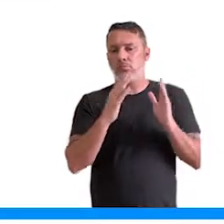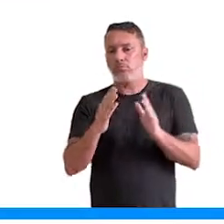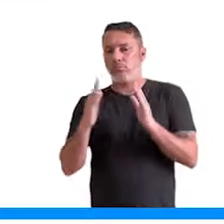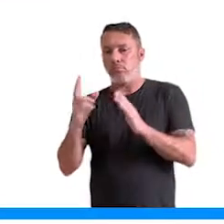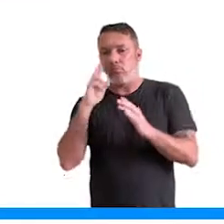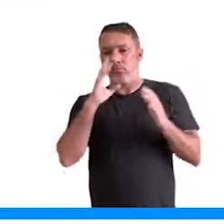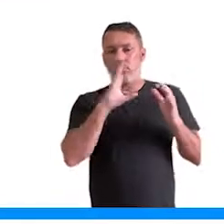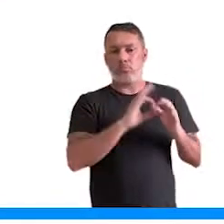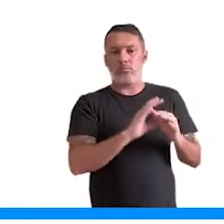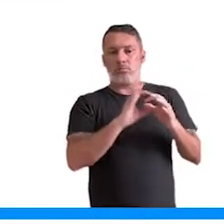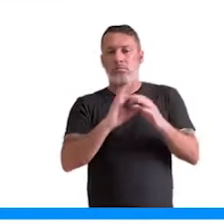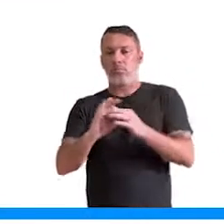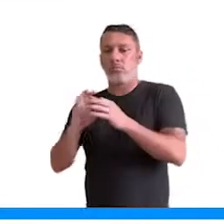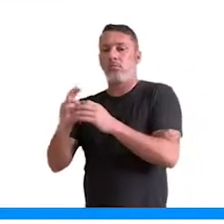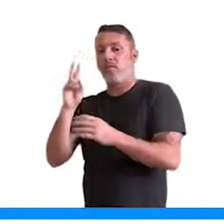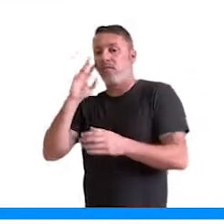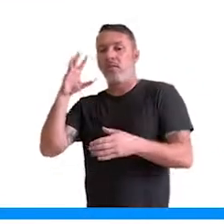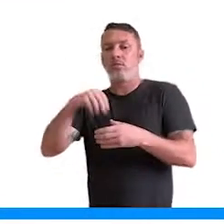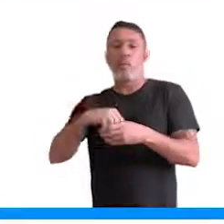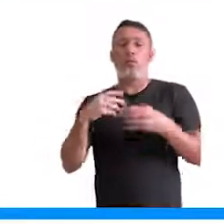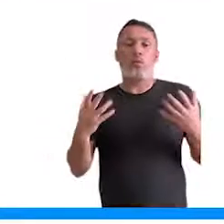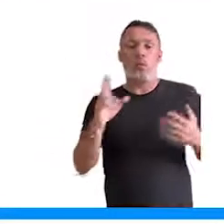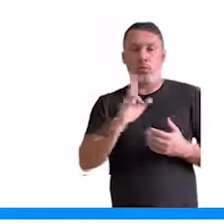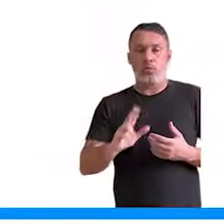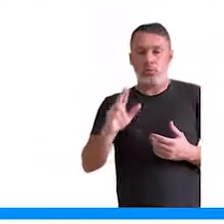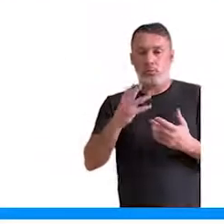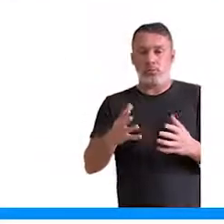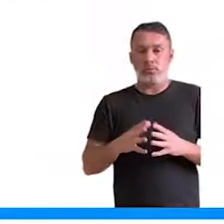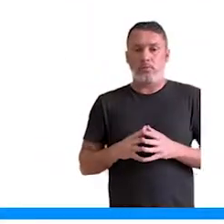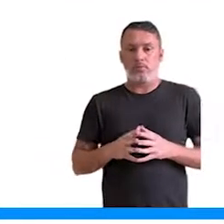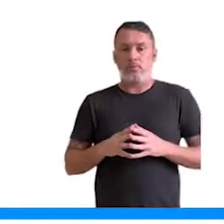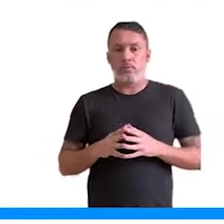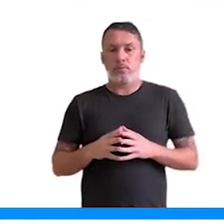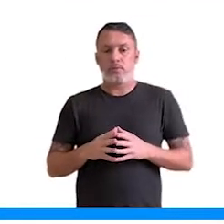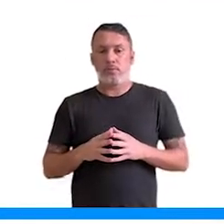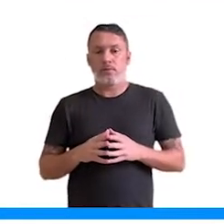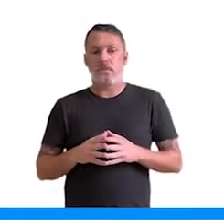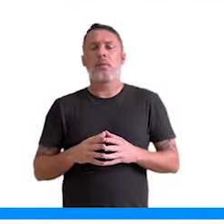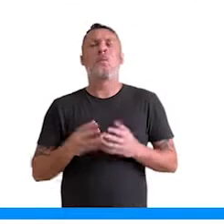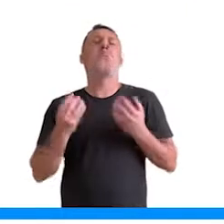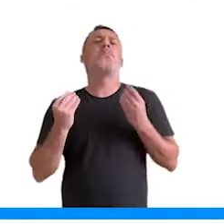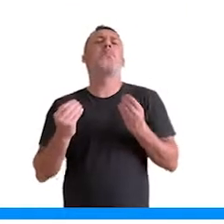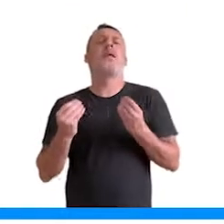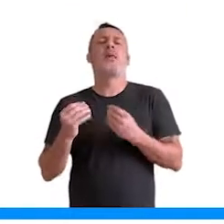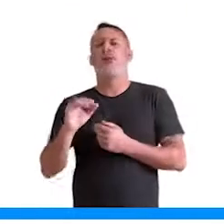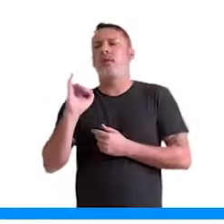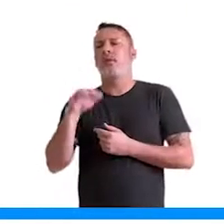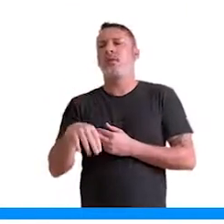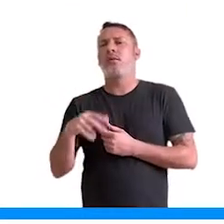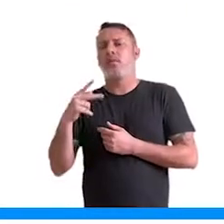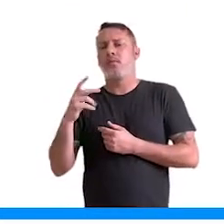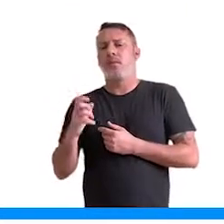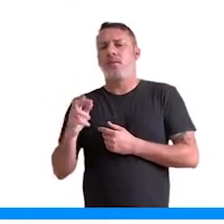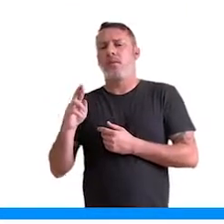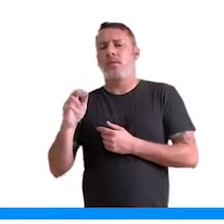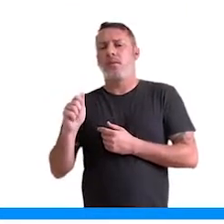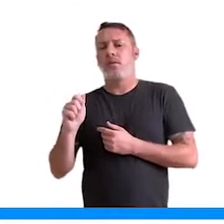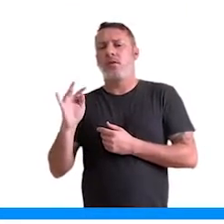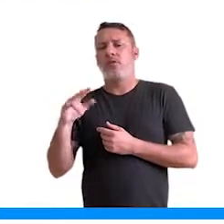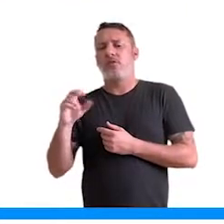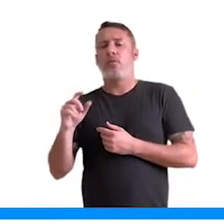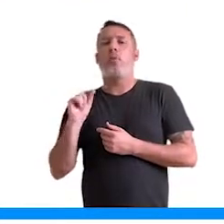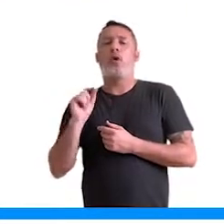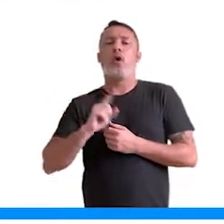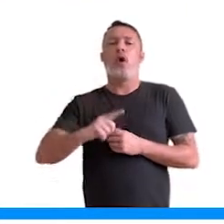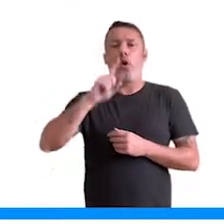bem, pon. Bien, vamos a ver estos verbitos aí. ¿Para qué sirve el imperativo? Para dar órdenes o